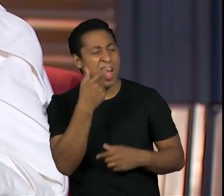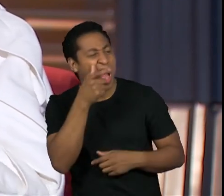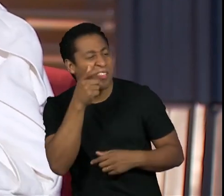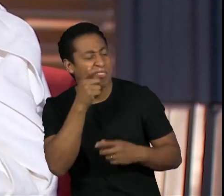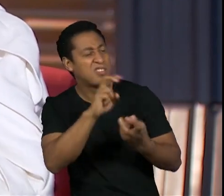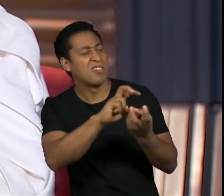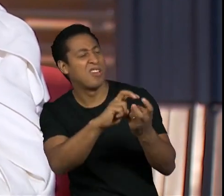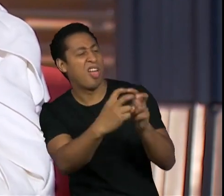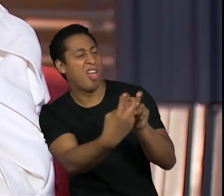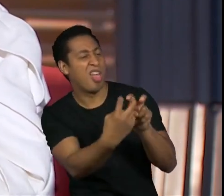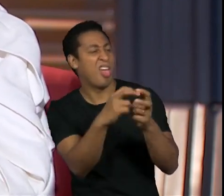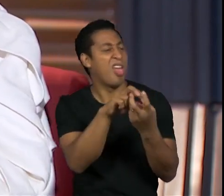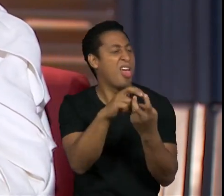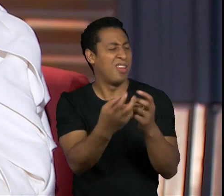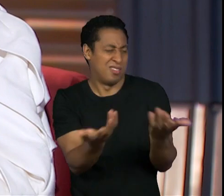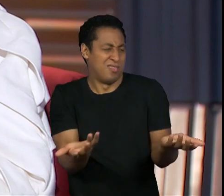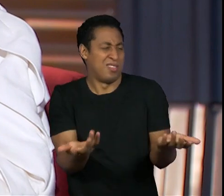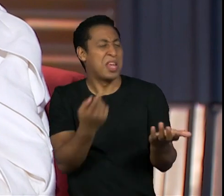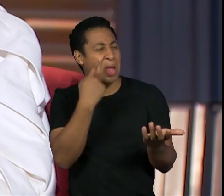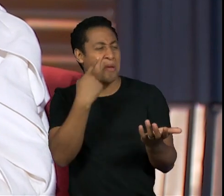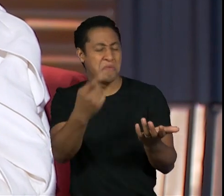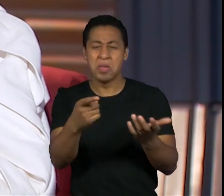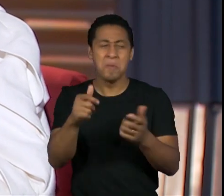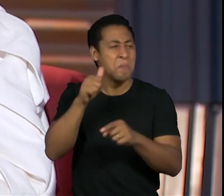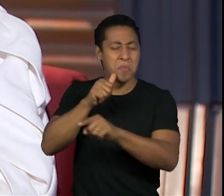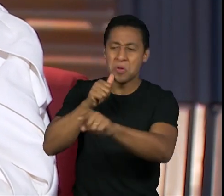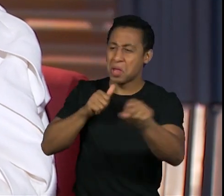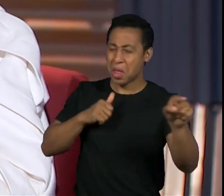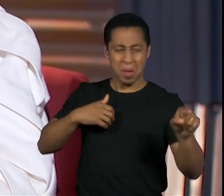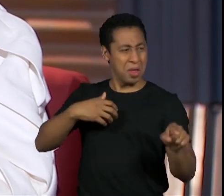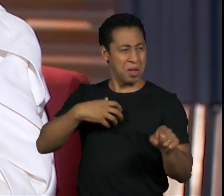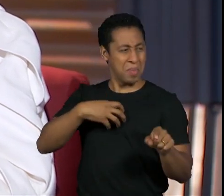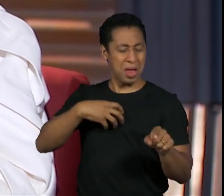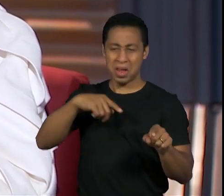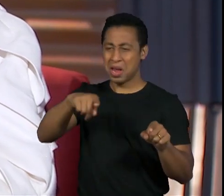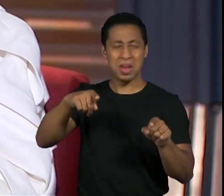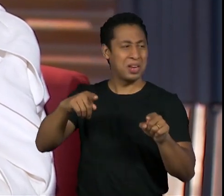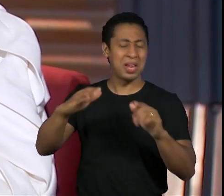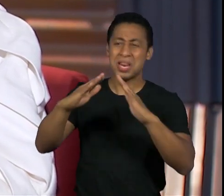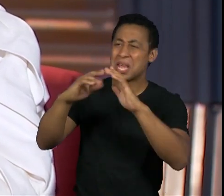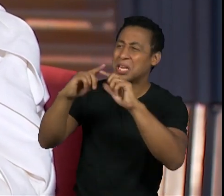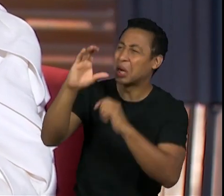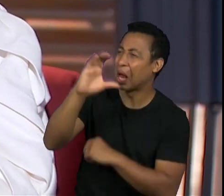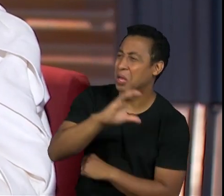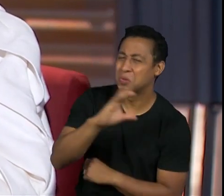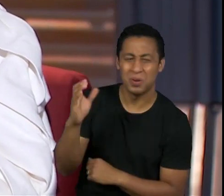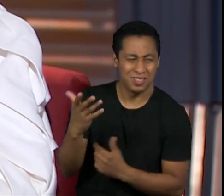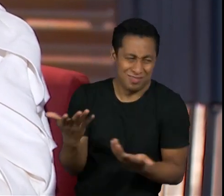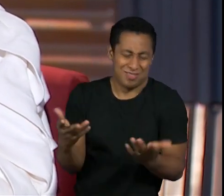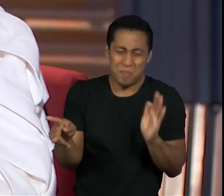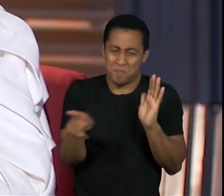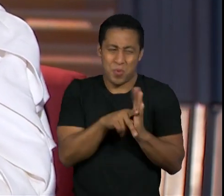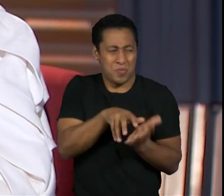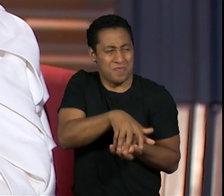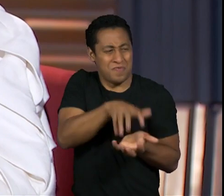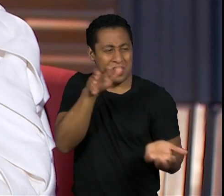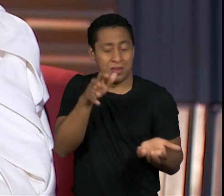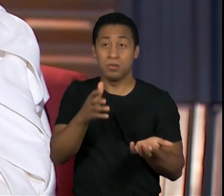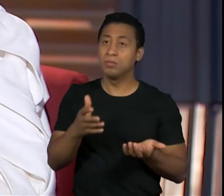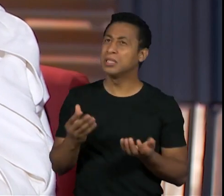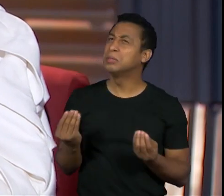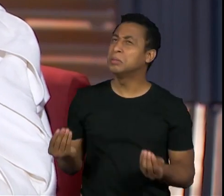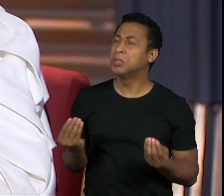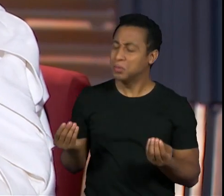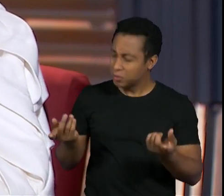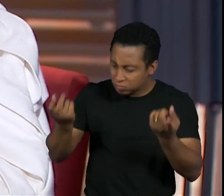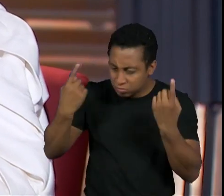as baianas, isso é coisa de gente velha, né? Então, esse olhar sobre aquilo que faz parte